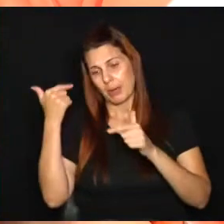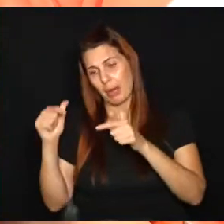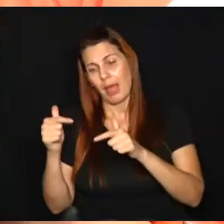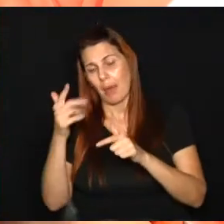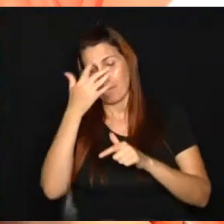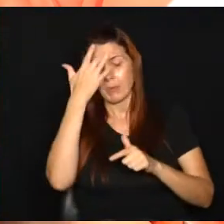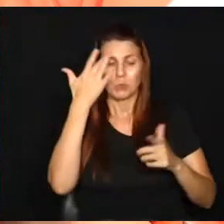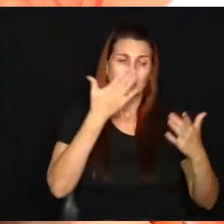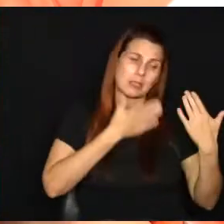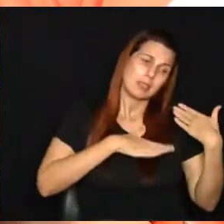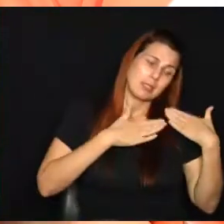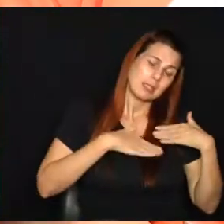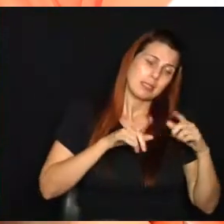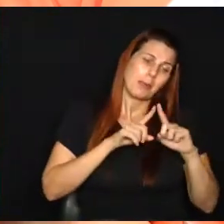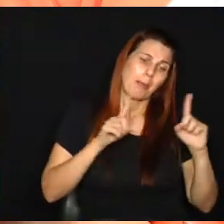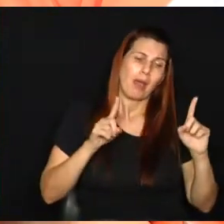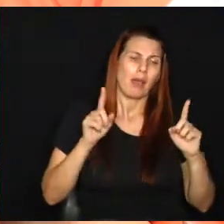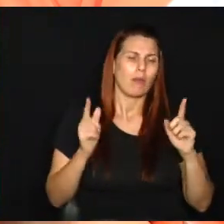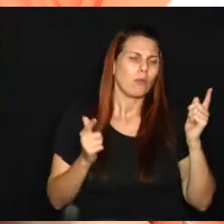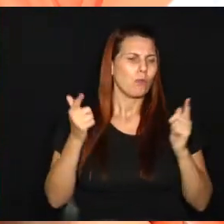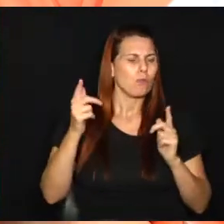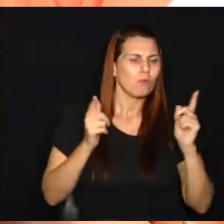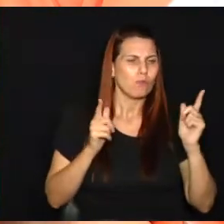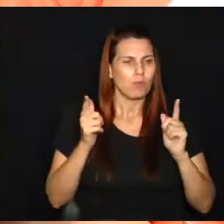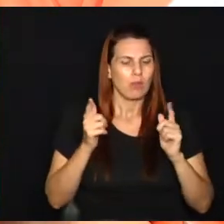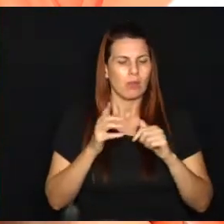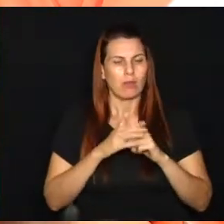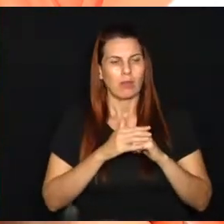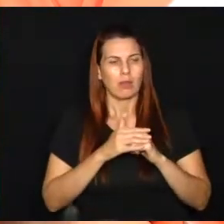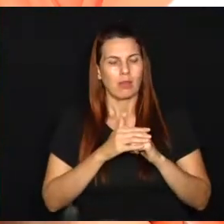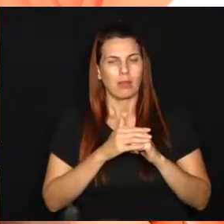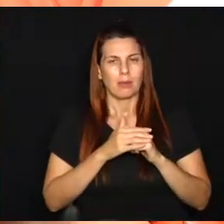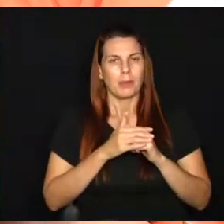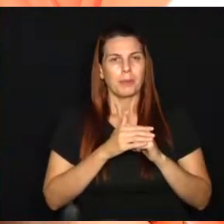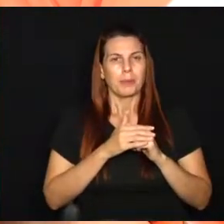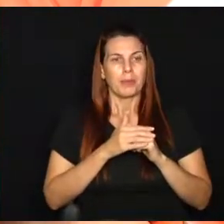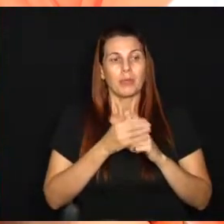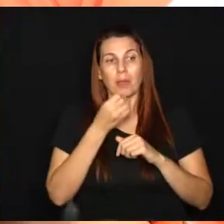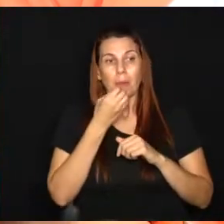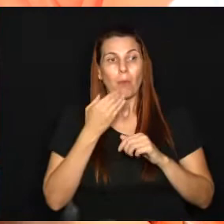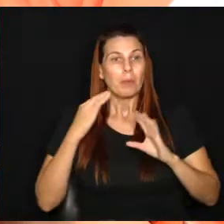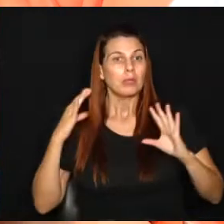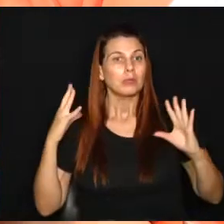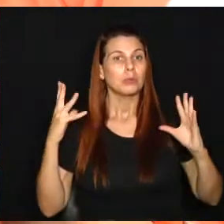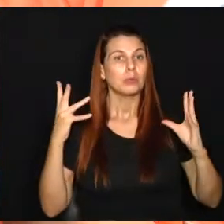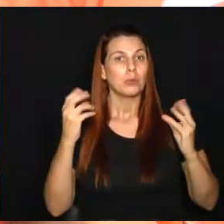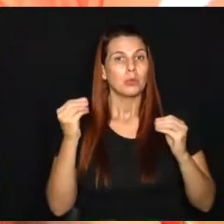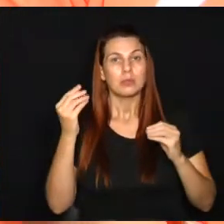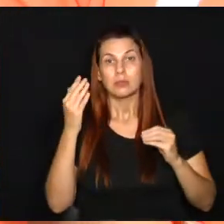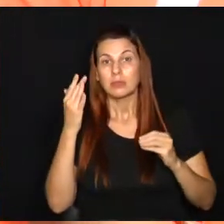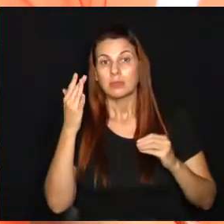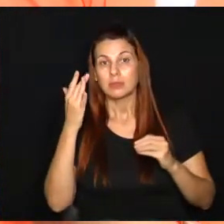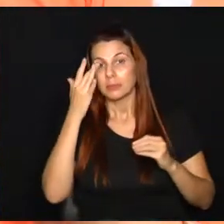descansar, mas muita gente vai curtir o Carnaval também. E o Carnaval tem que ser bom para todo mundo. Todo mundo...